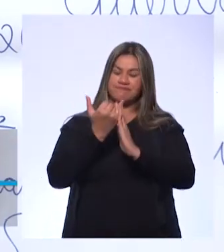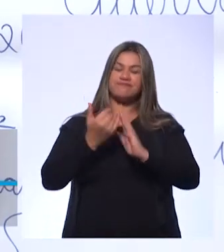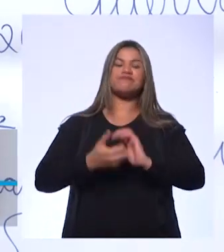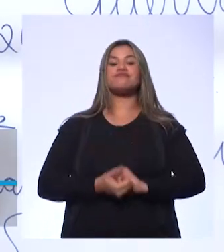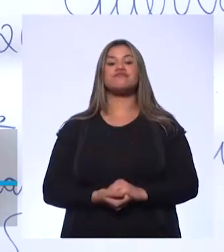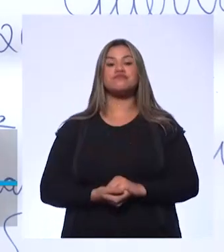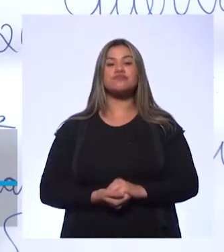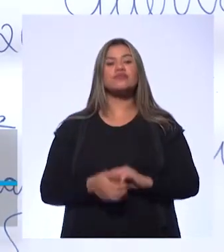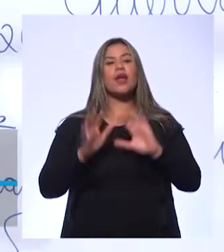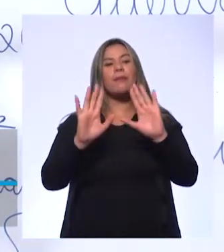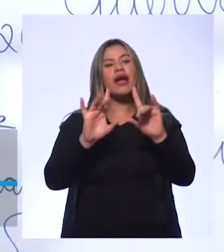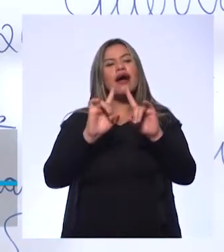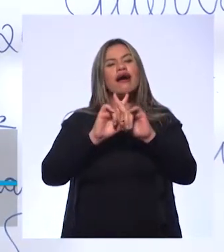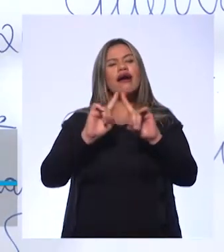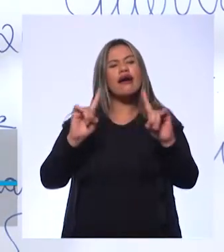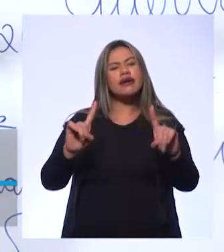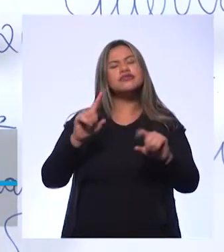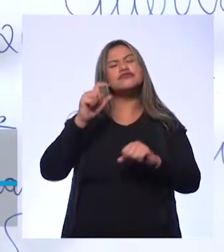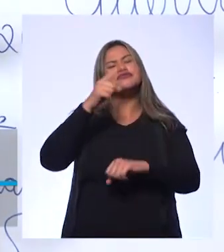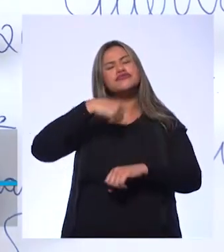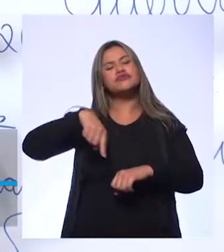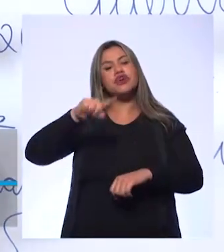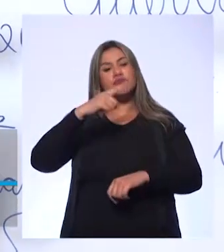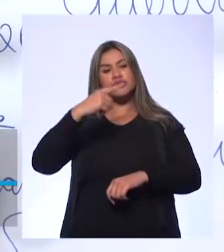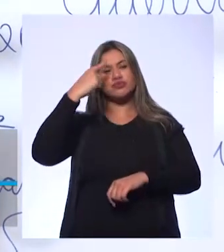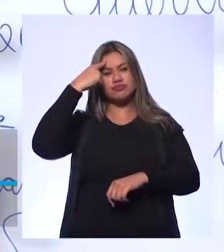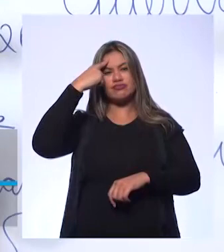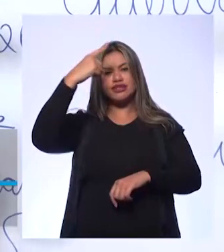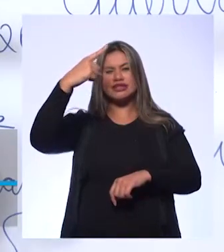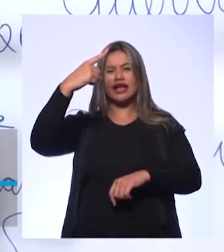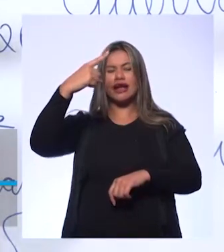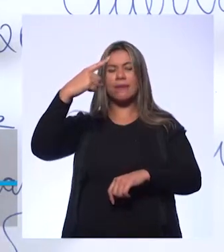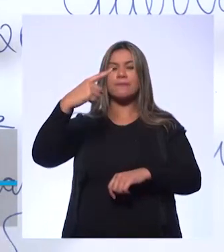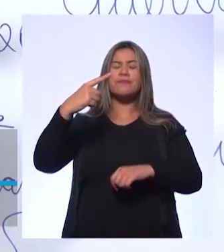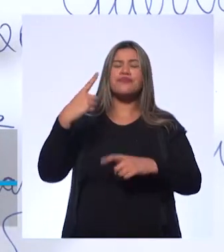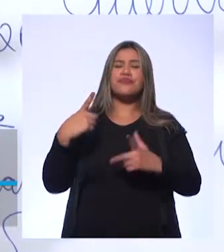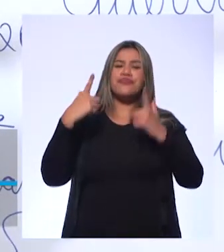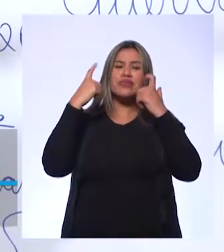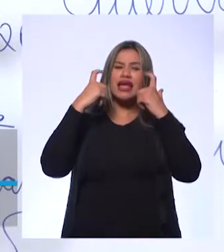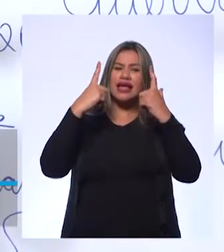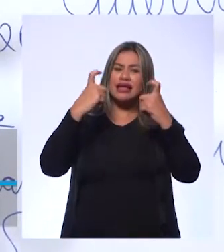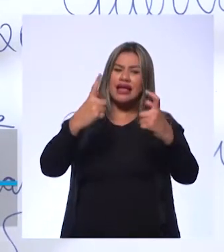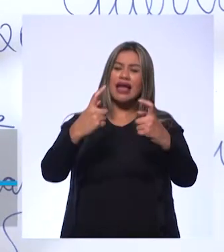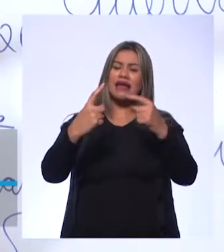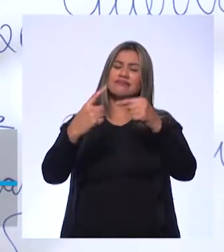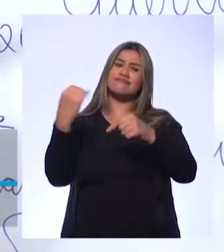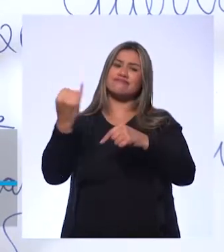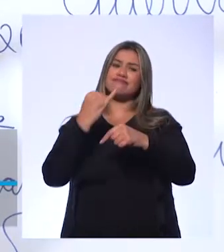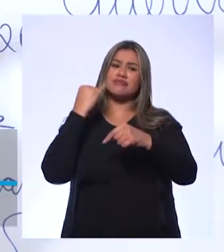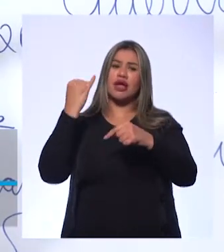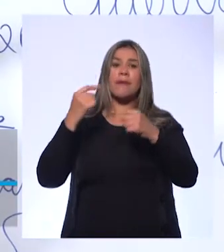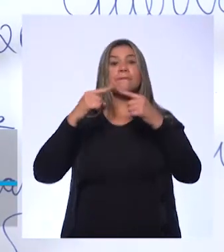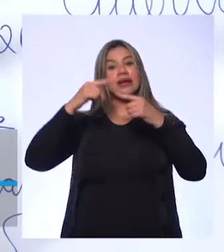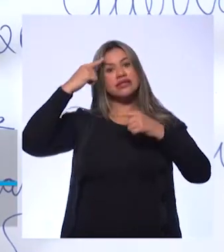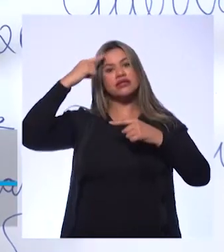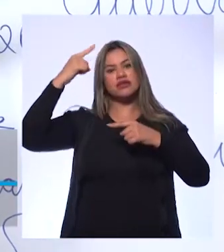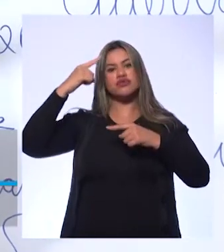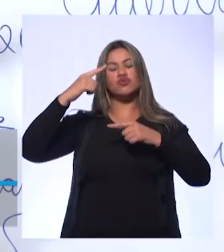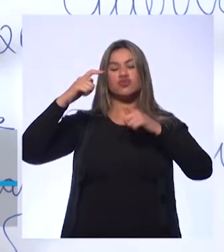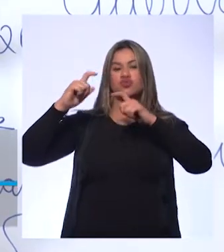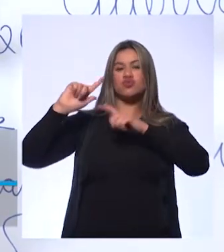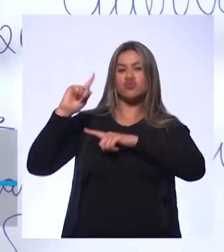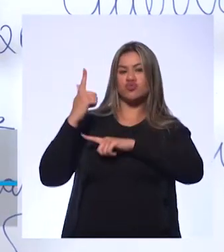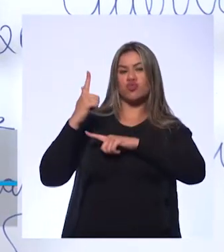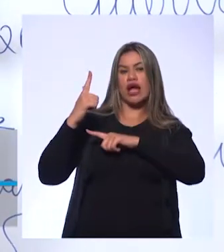hoje para analisar este conflito que foi um conflito muito importante geopoliticamente falando